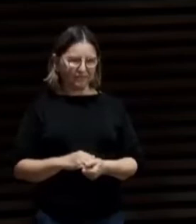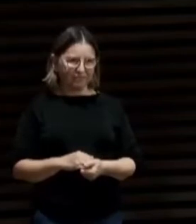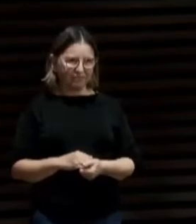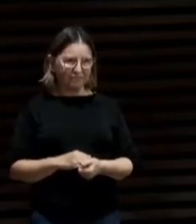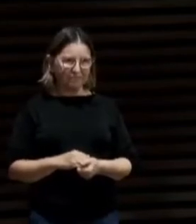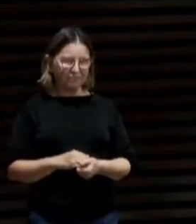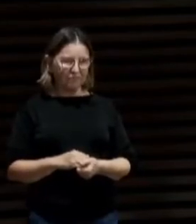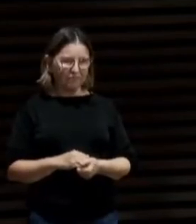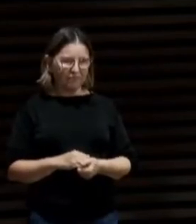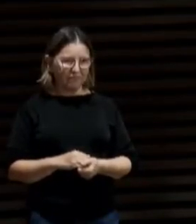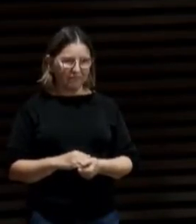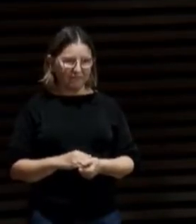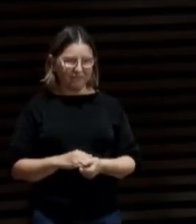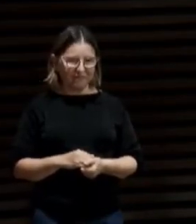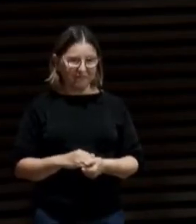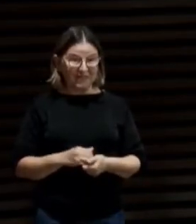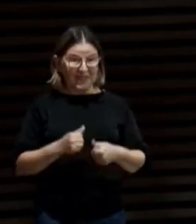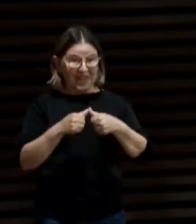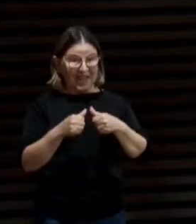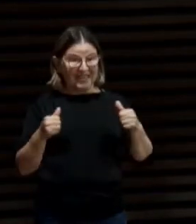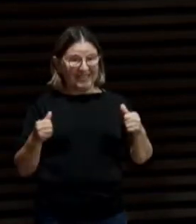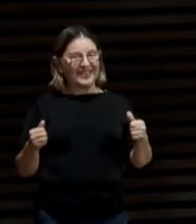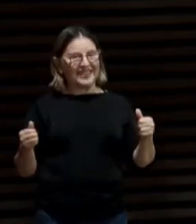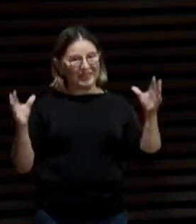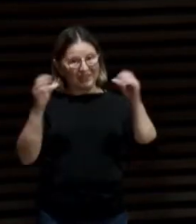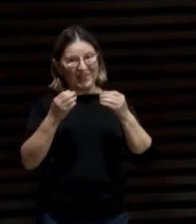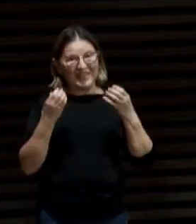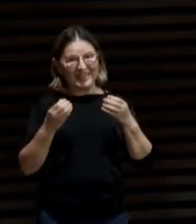Irmãos, eu estou aqui nessa noite para a gente falar de esperança.